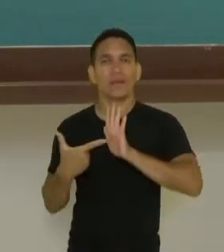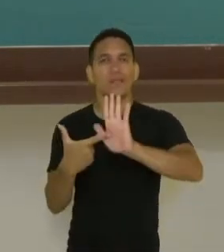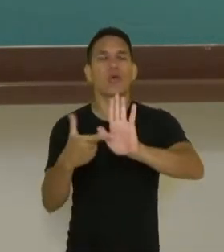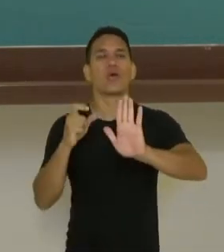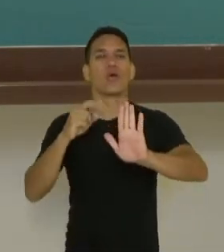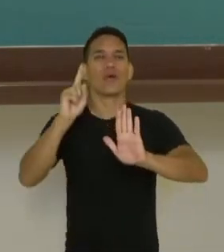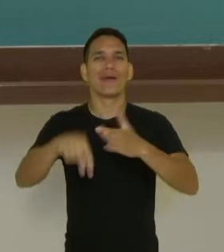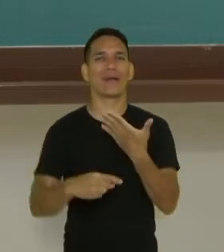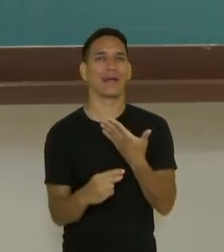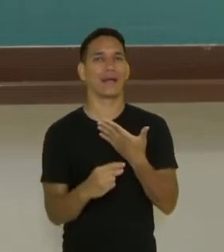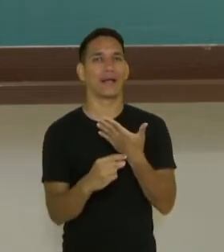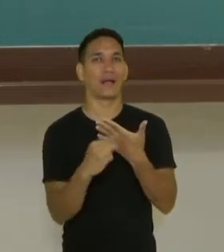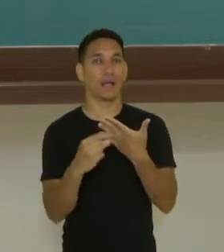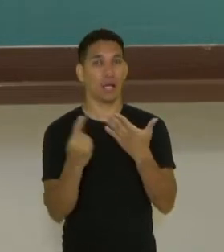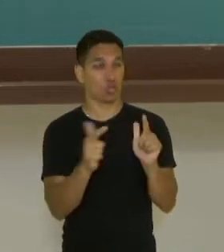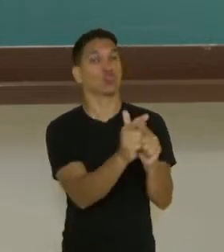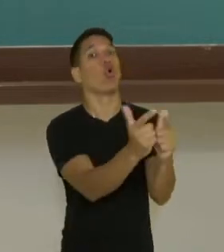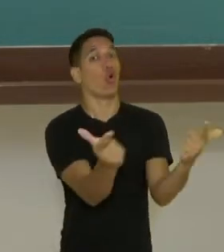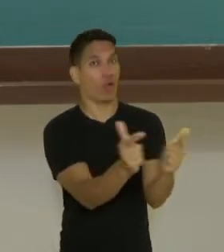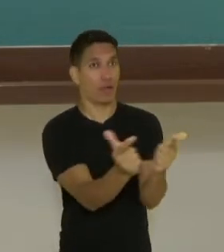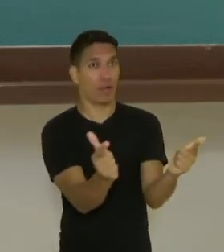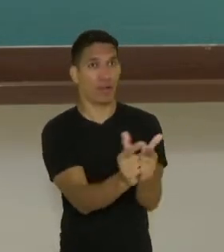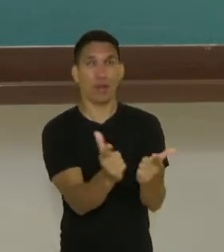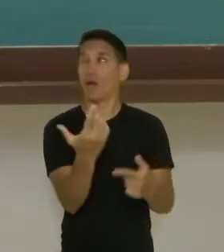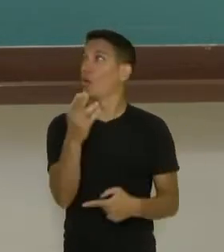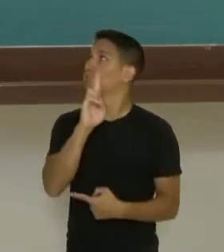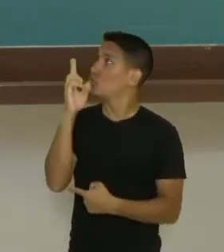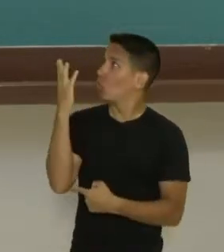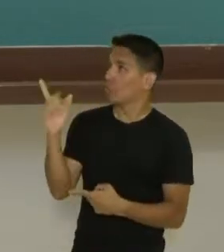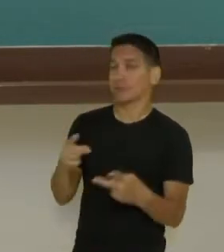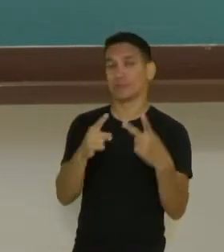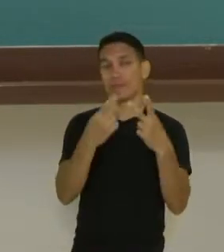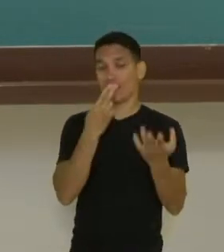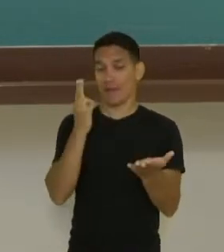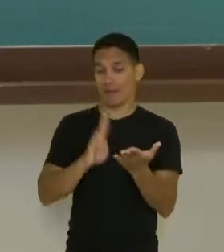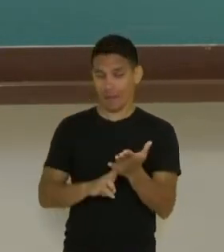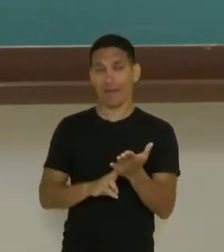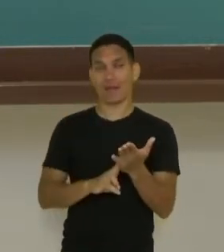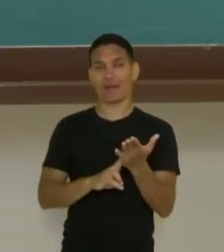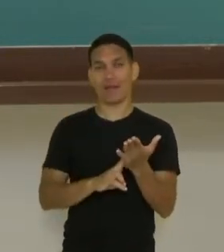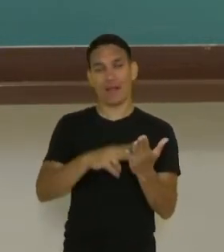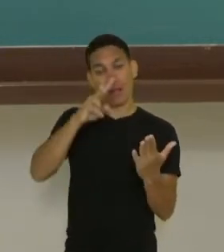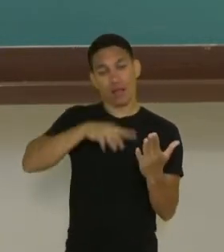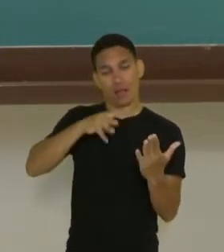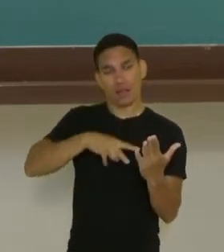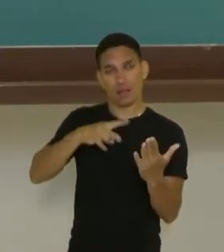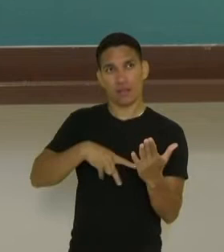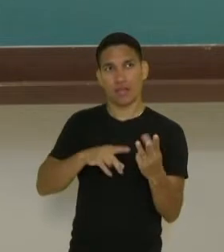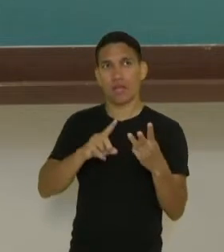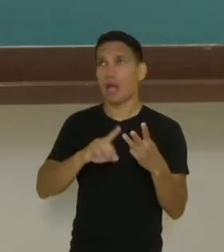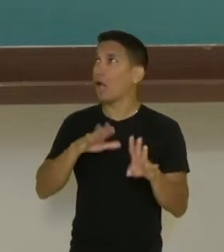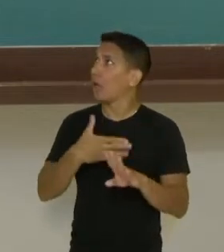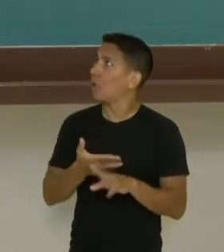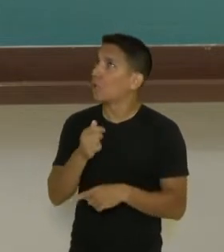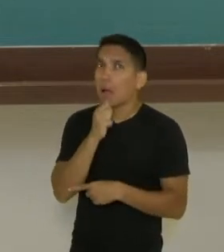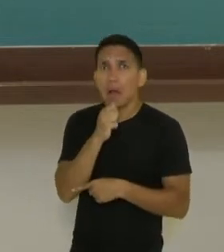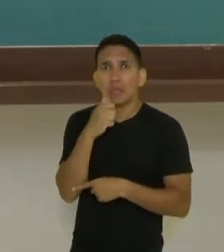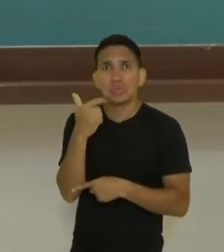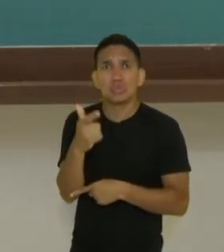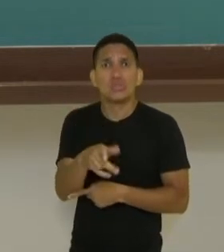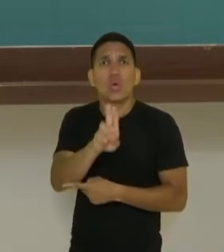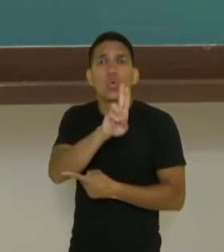texto dizia Jornal do Comércio, Carta do leitor Consumismo. Até aqui não tem o nome do leitor.